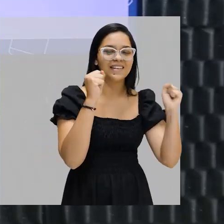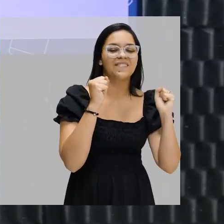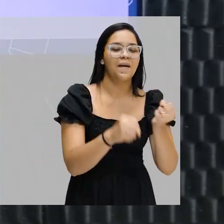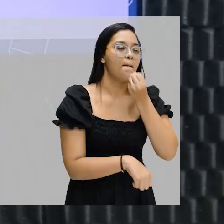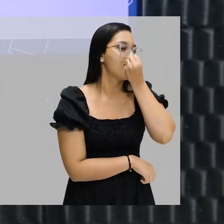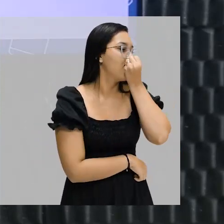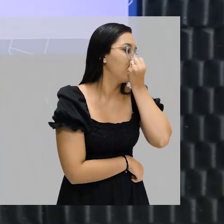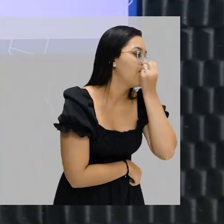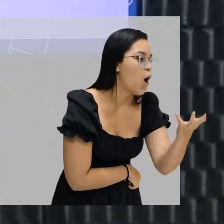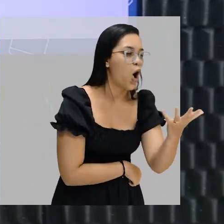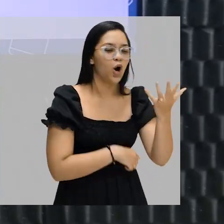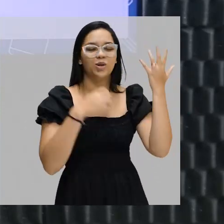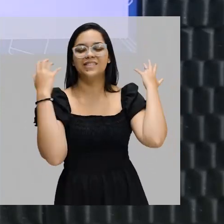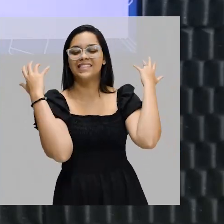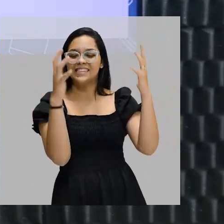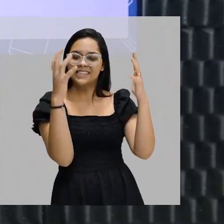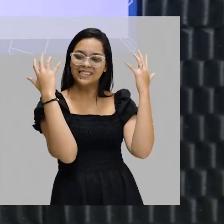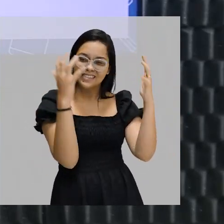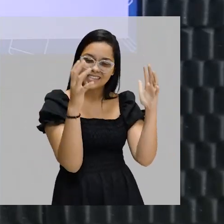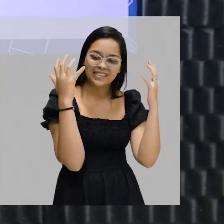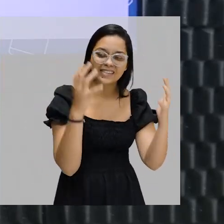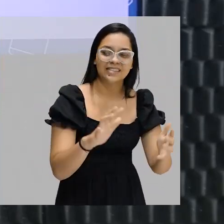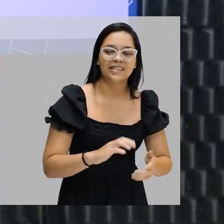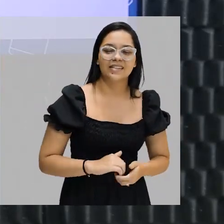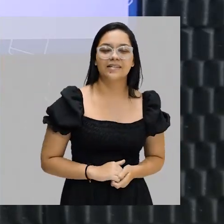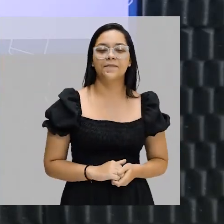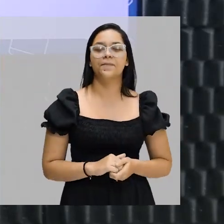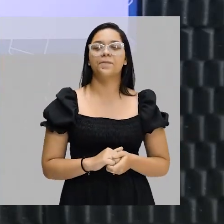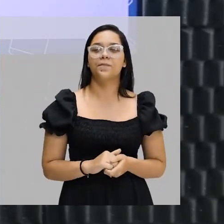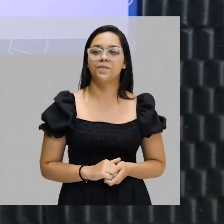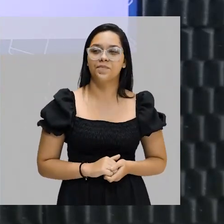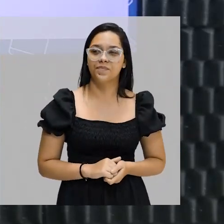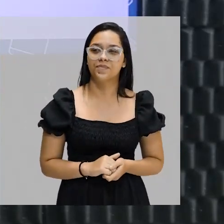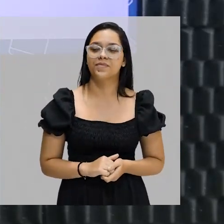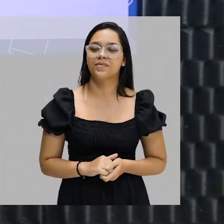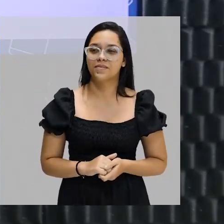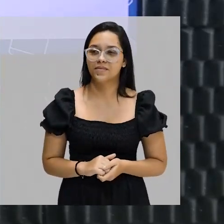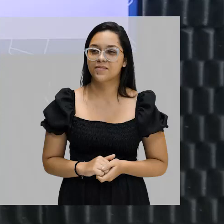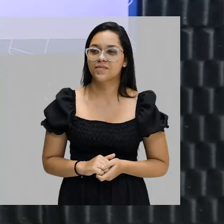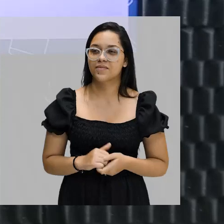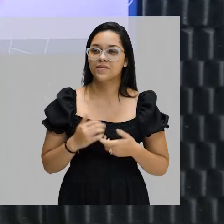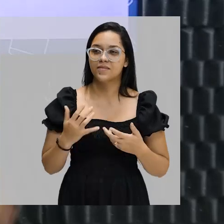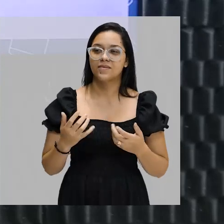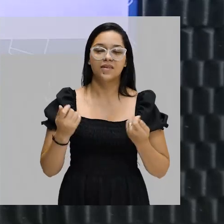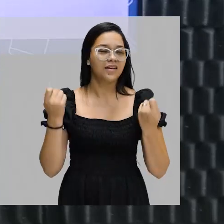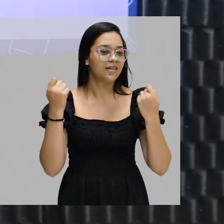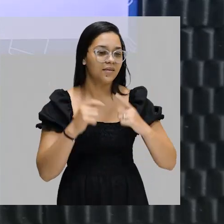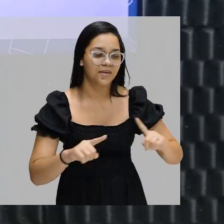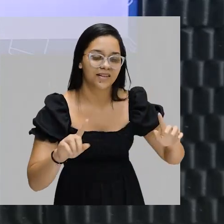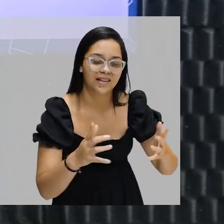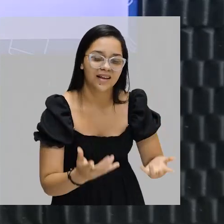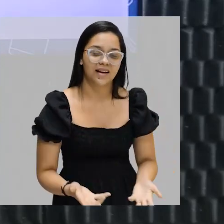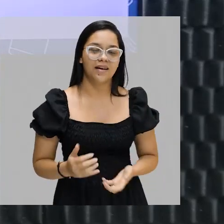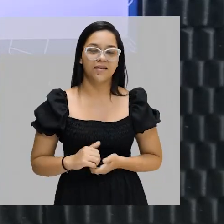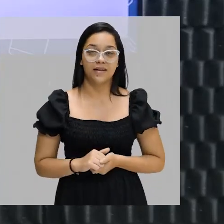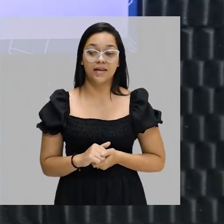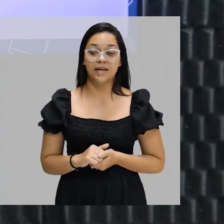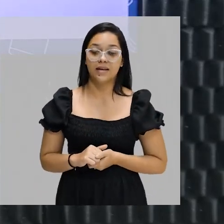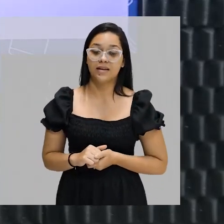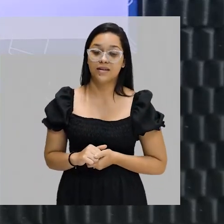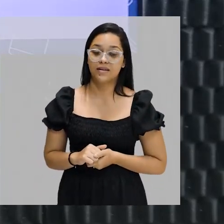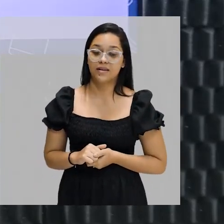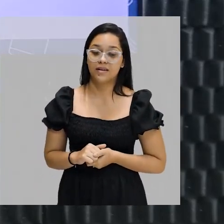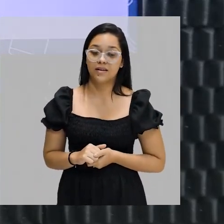Oba ê Que bom Oh precisava que legal